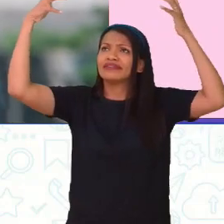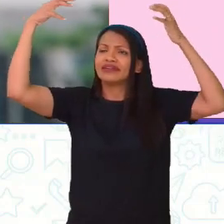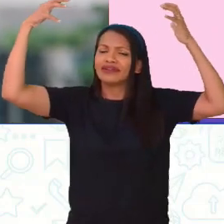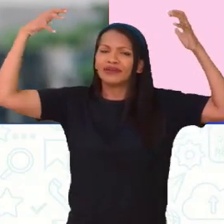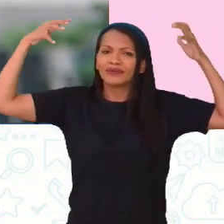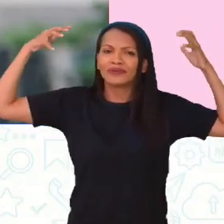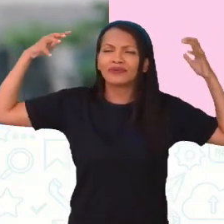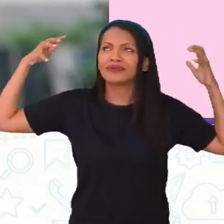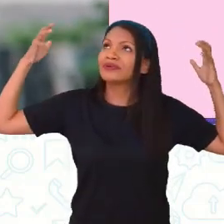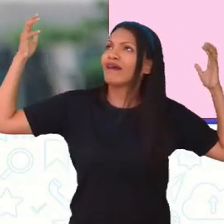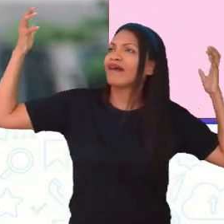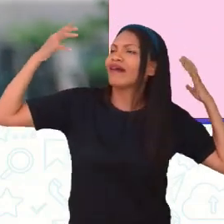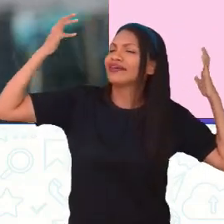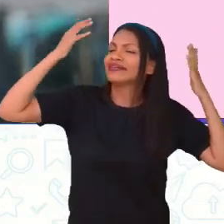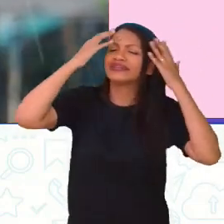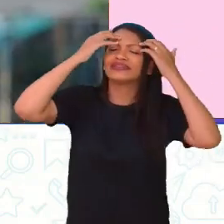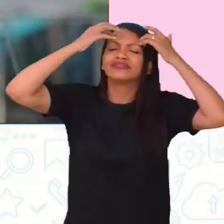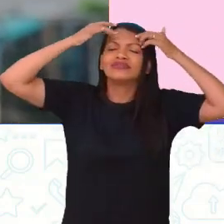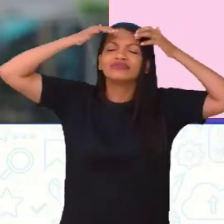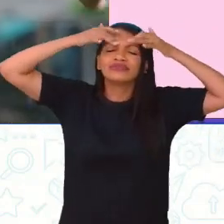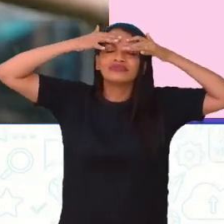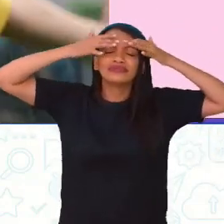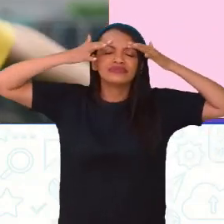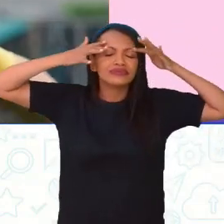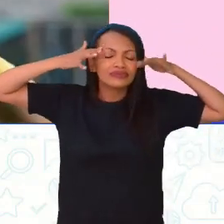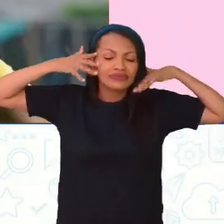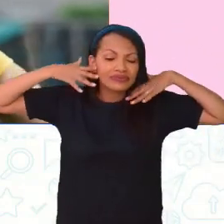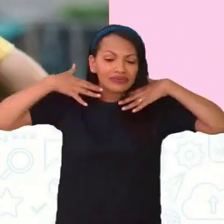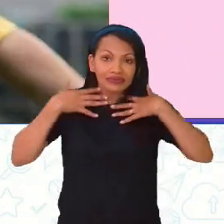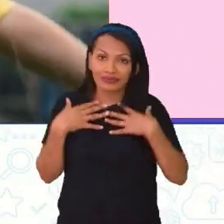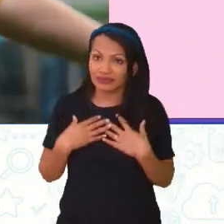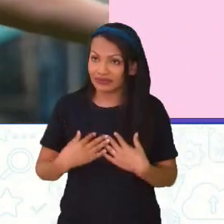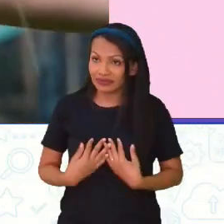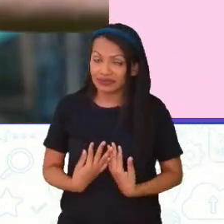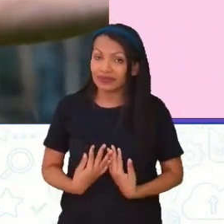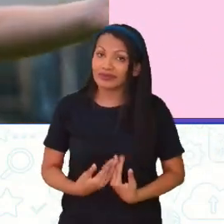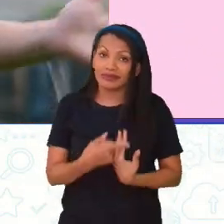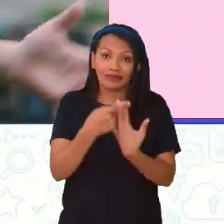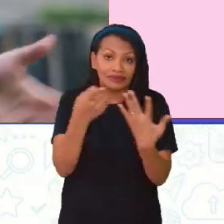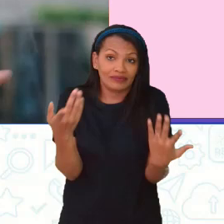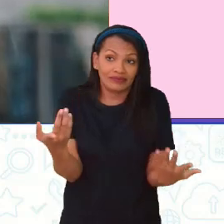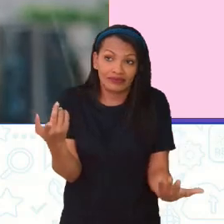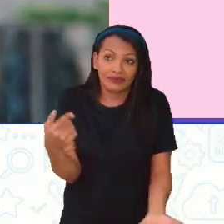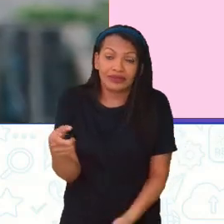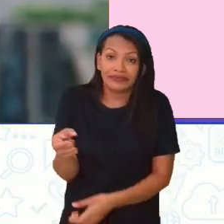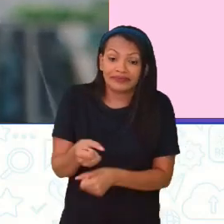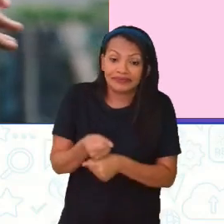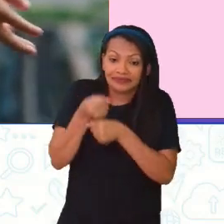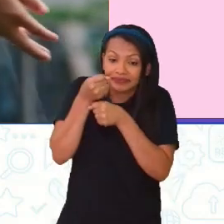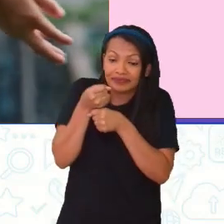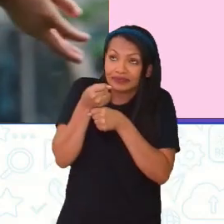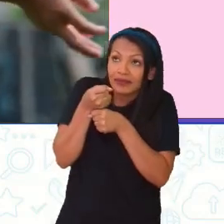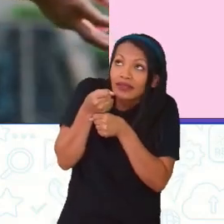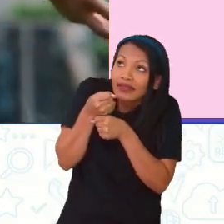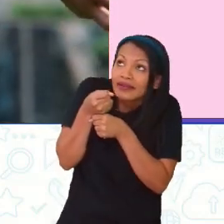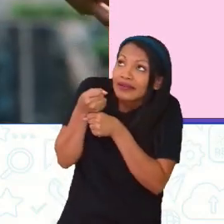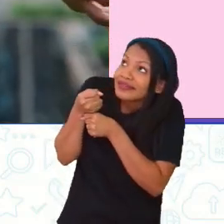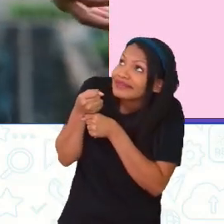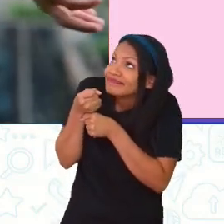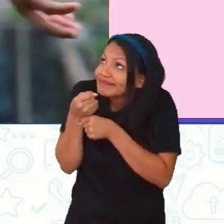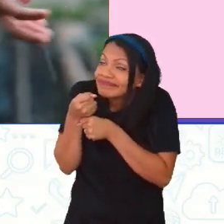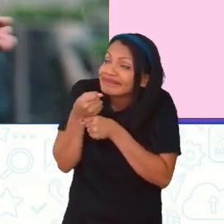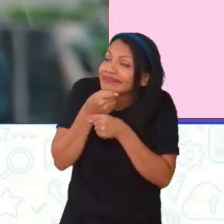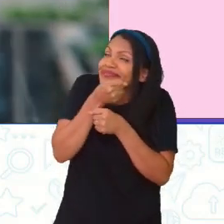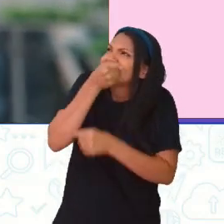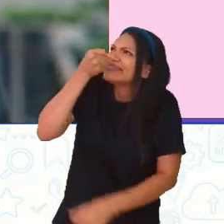molhar. Exatamente. Então, não tem como você sair na chuva... sem o guarda-chuva e não se molhar.